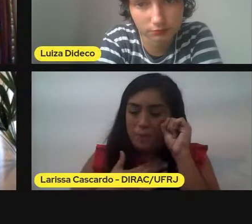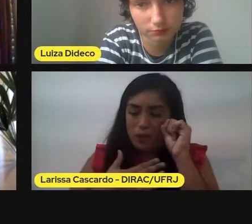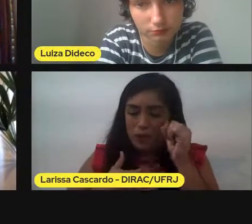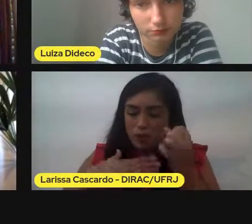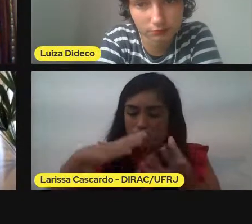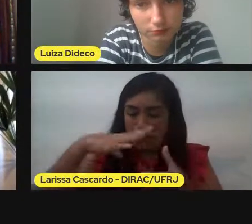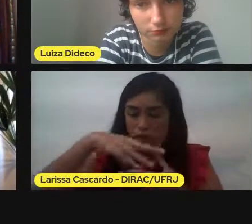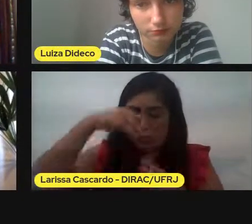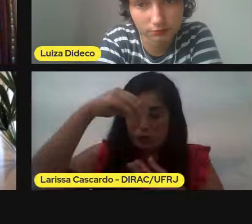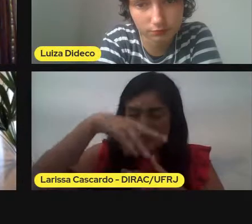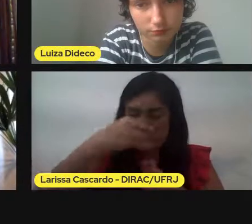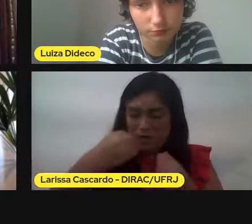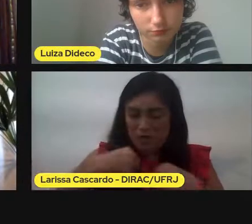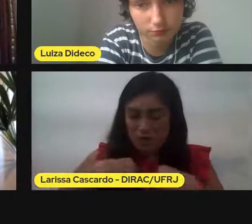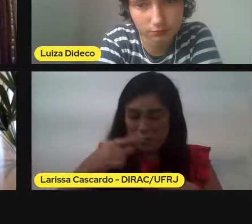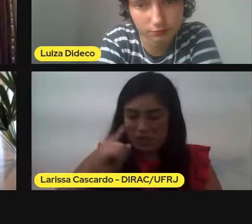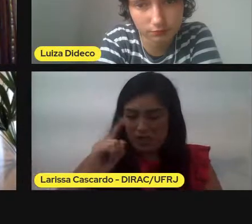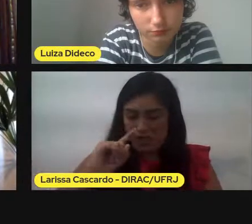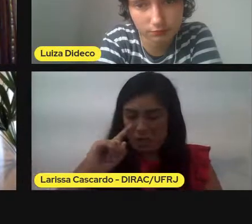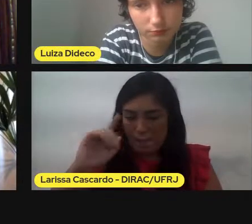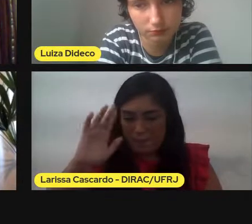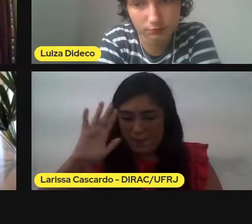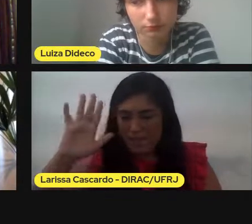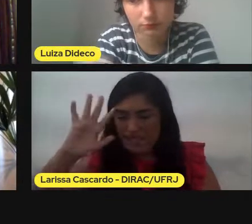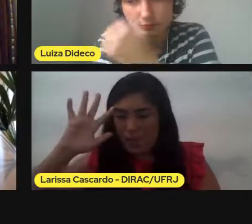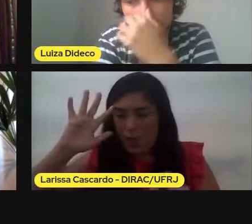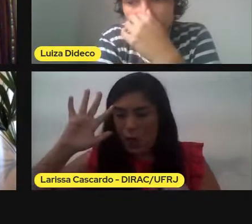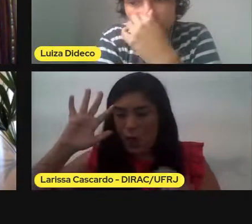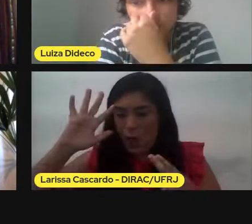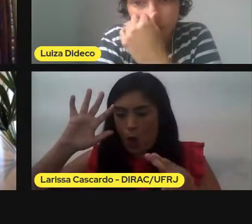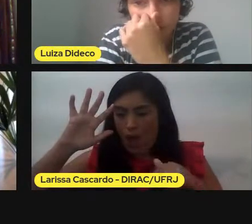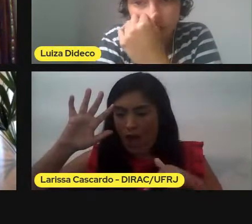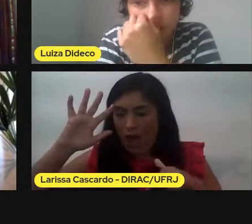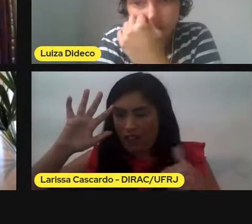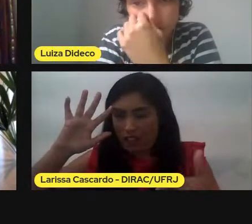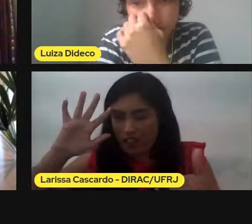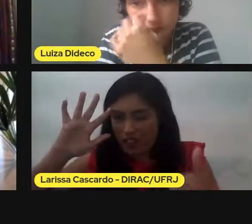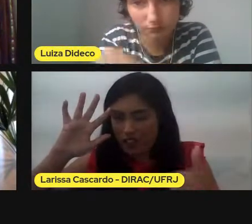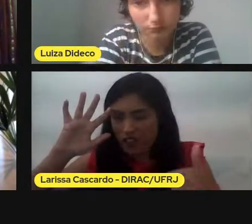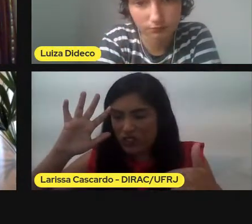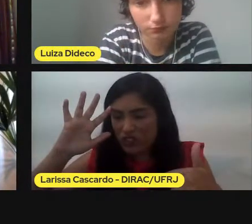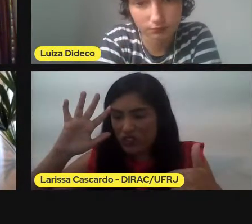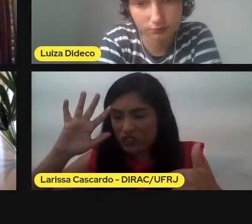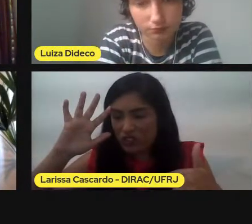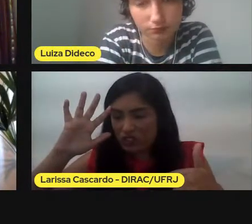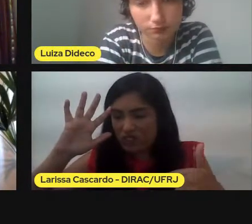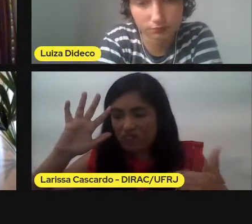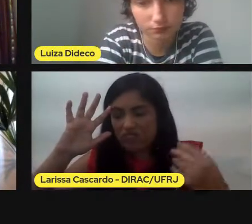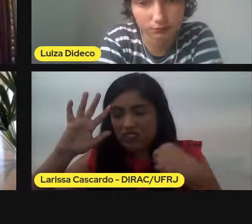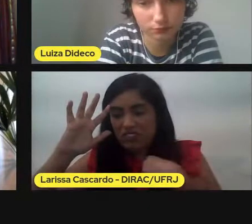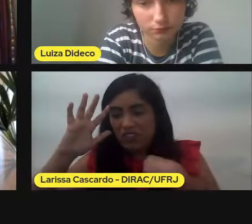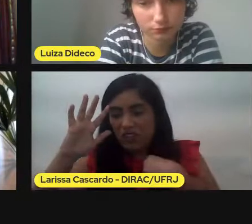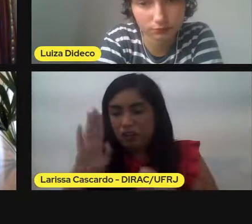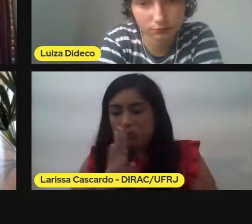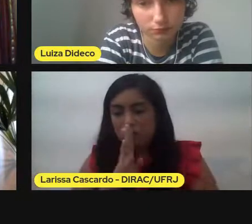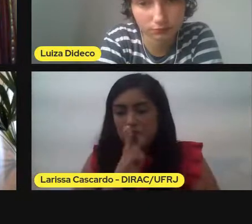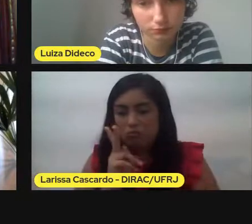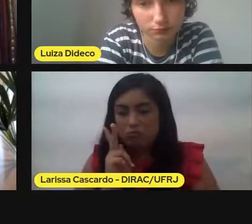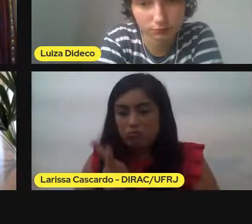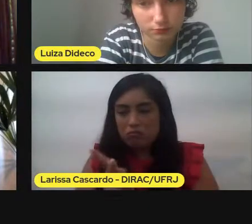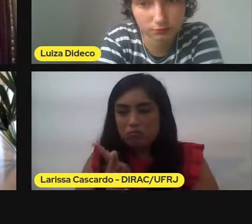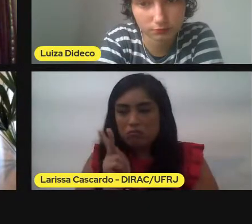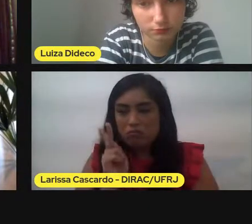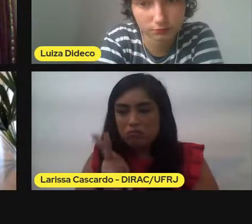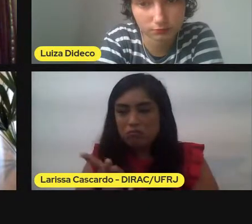deixam pensar, que não deixam agir, que não deixam claramente ser. Como se